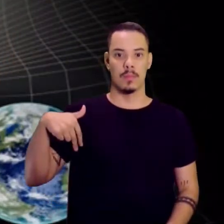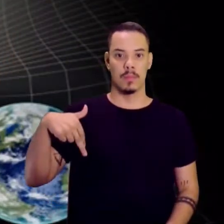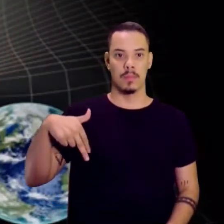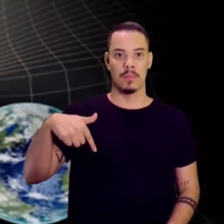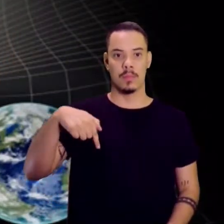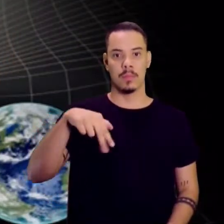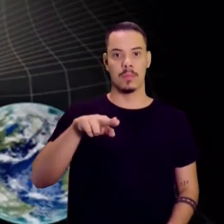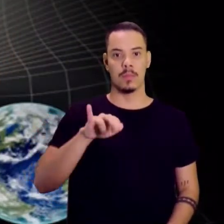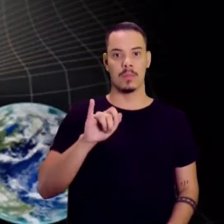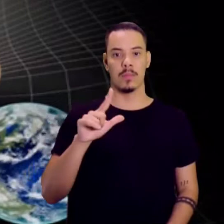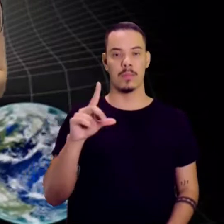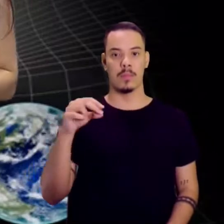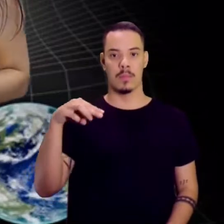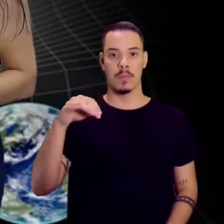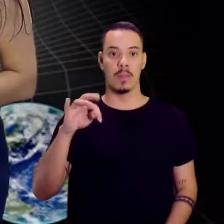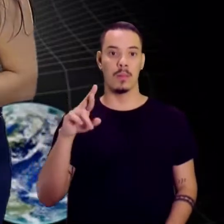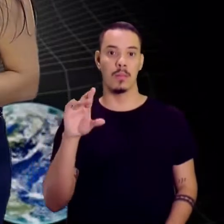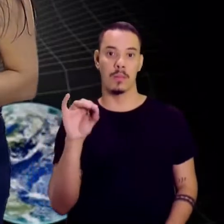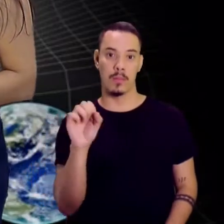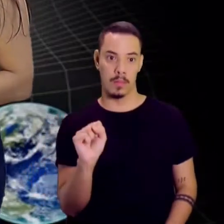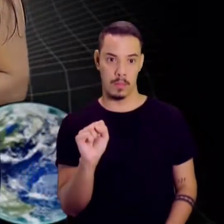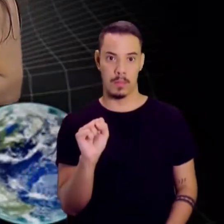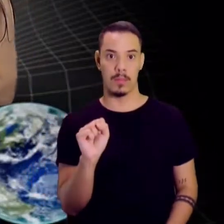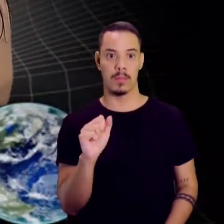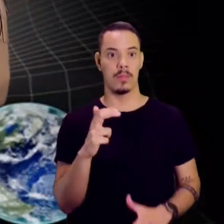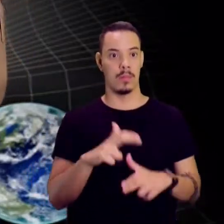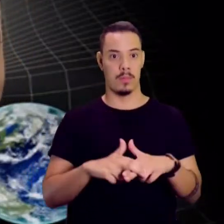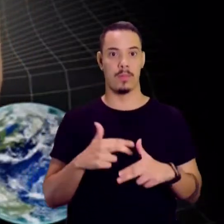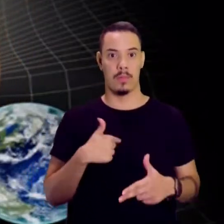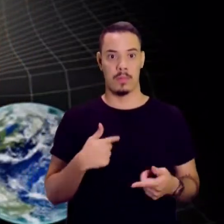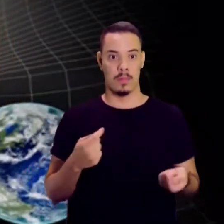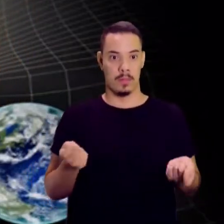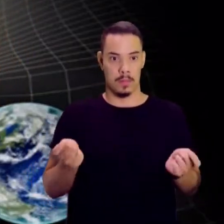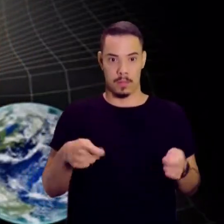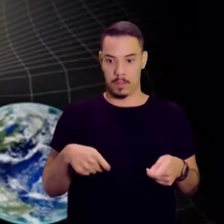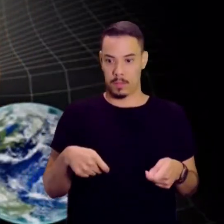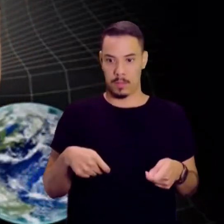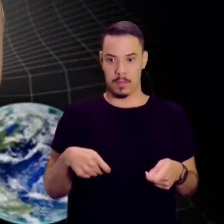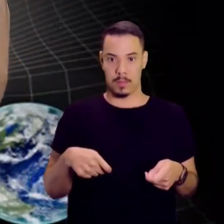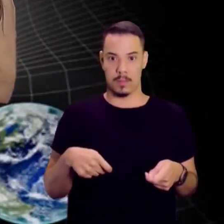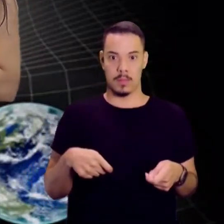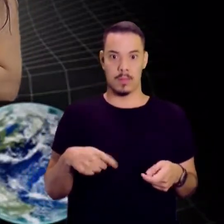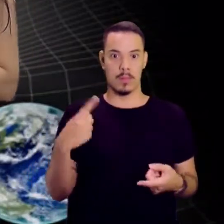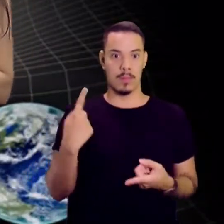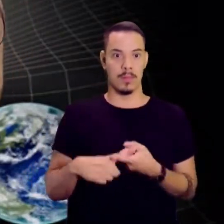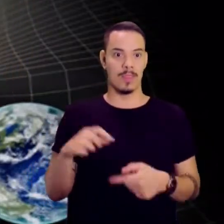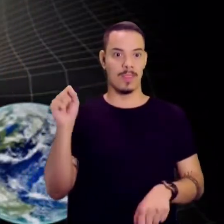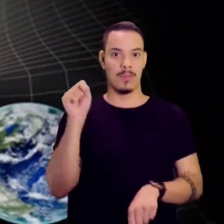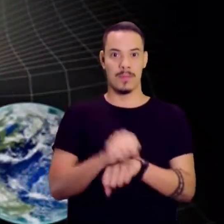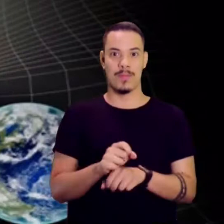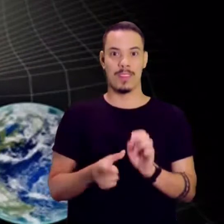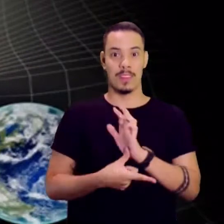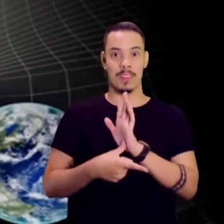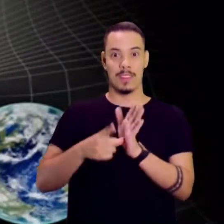quilogramas, 2 quilômetros. 2 quilômetros. Então eu posso andar 2 quilômetros. Que eu parei de falar.